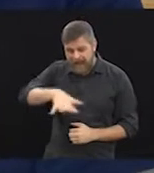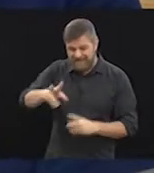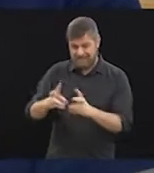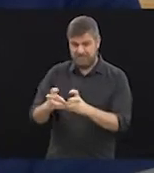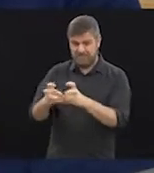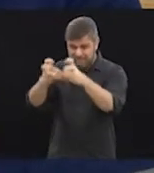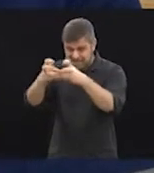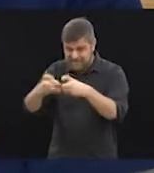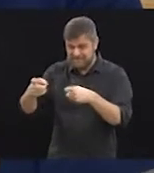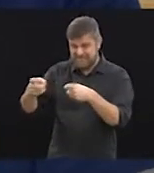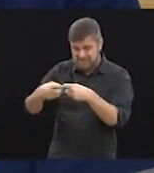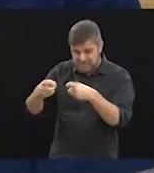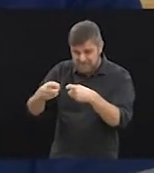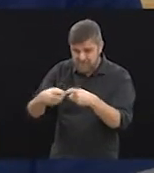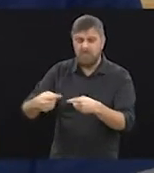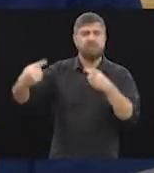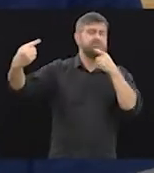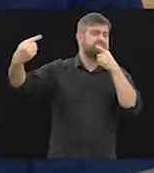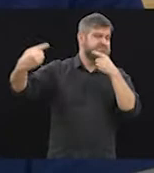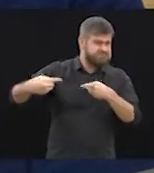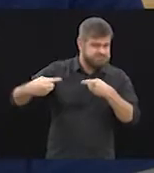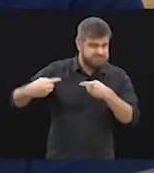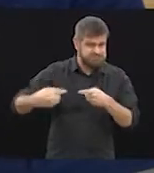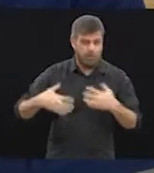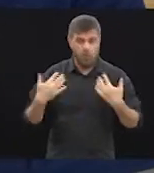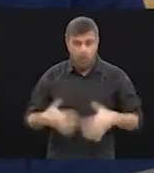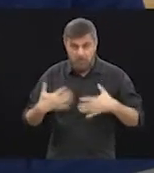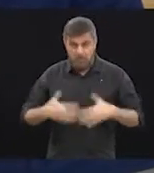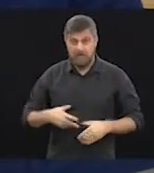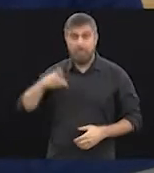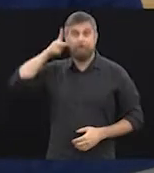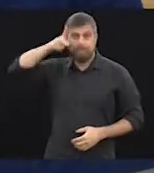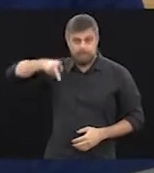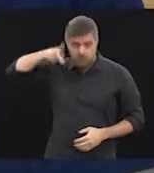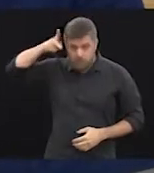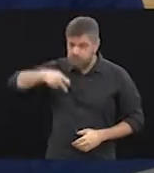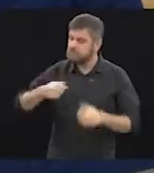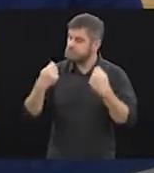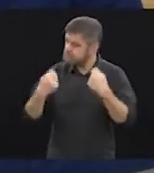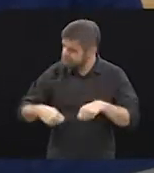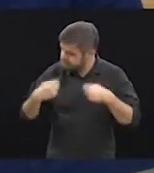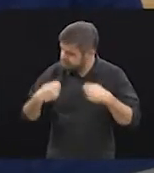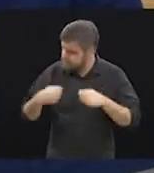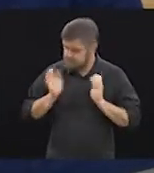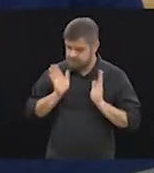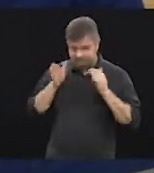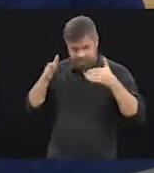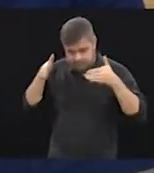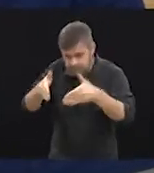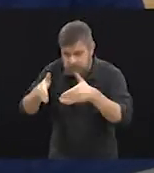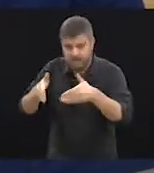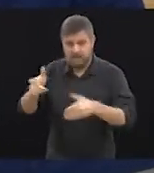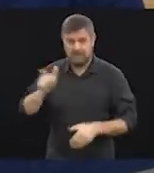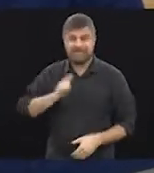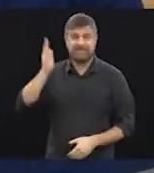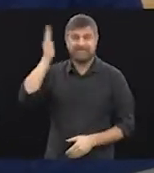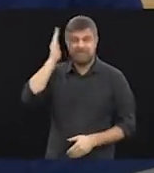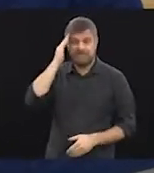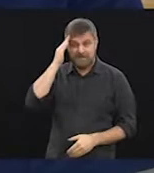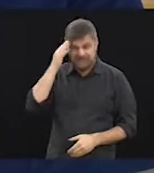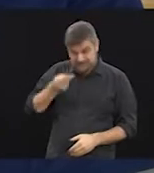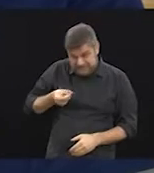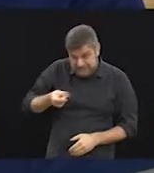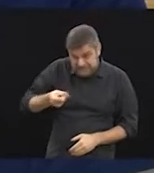A oncologia é um desafio para o país. O país, se não tiver uma política, na minha visão, uma política de